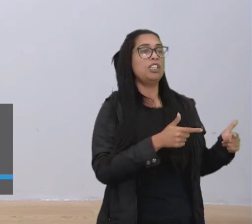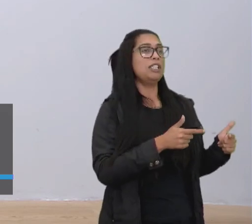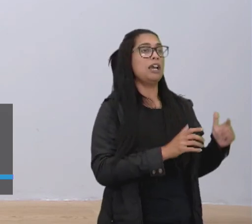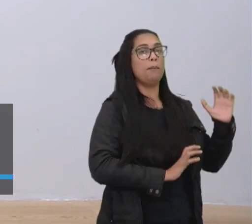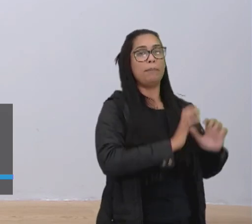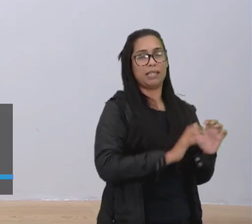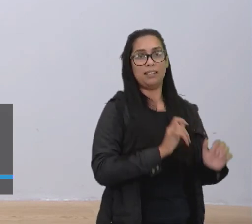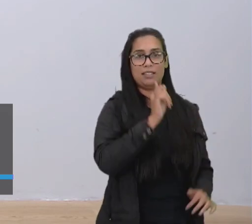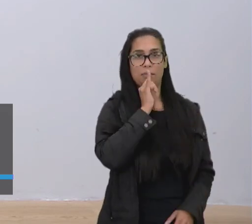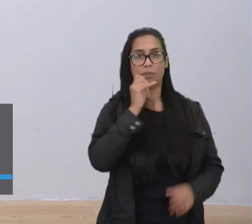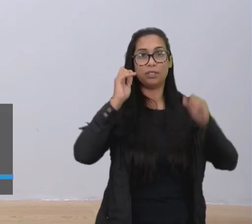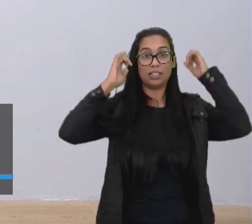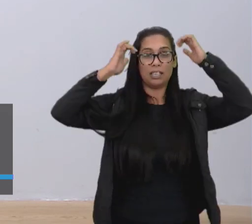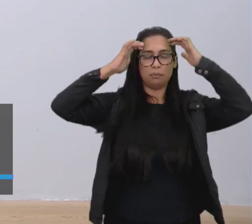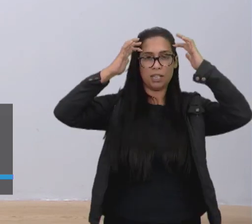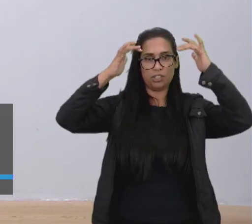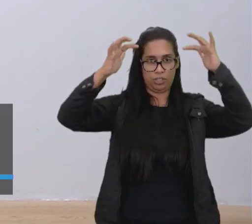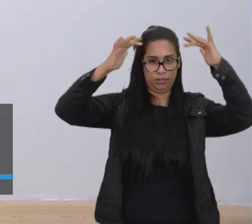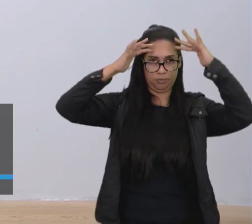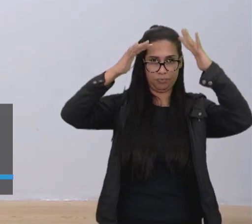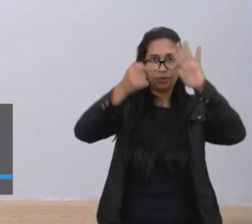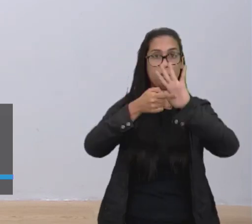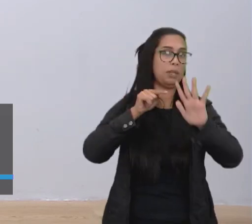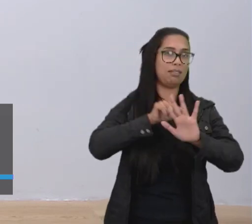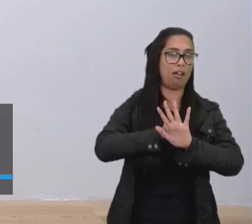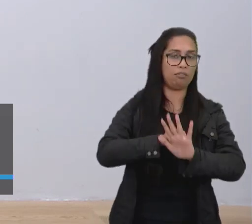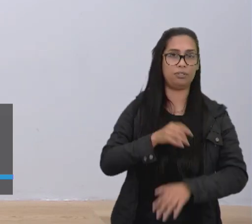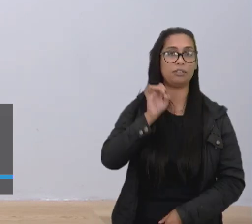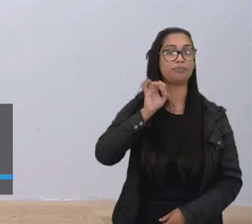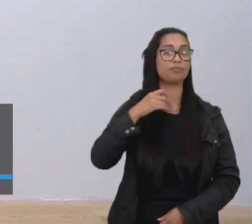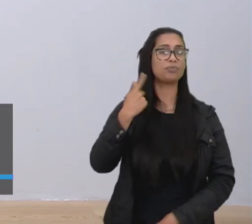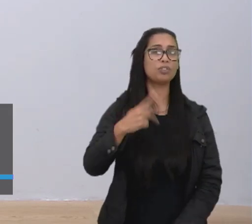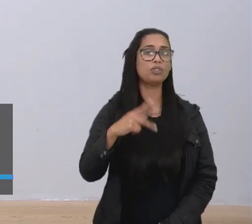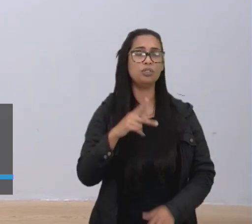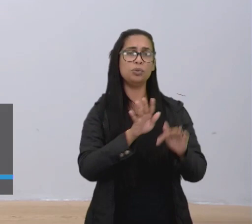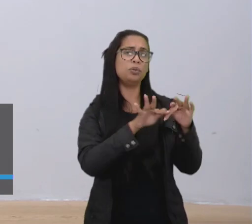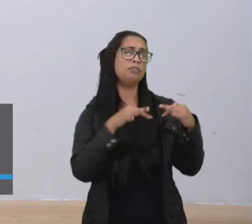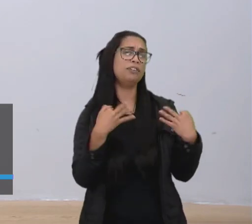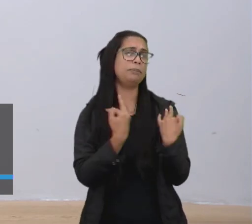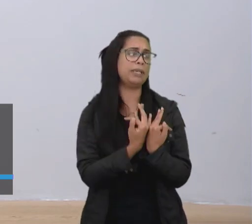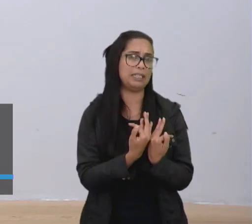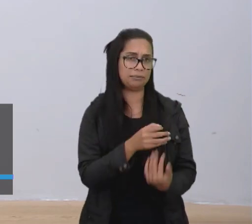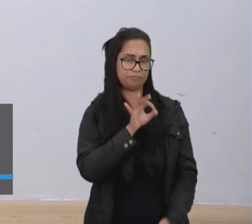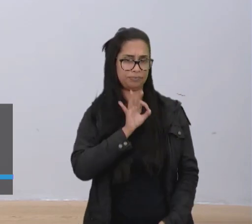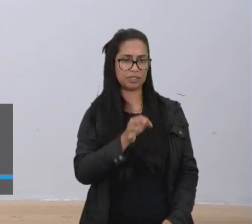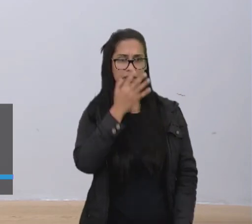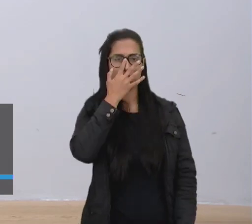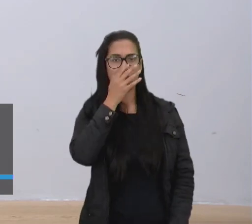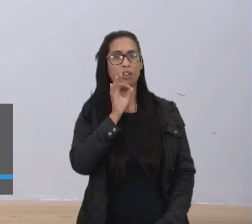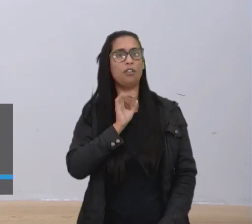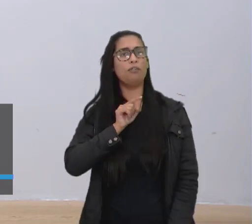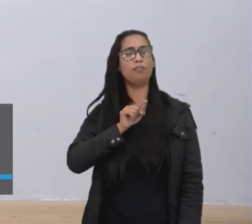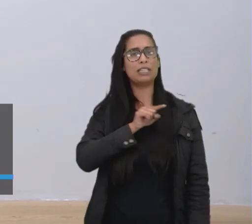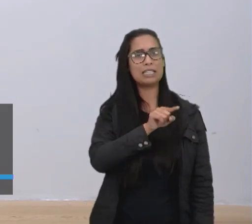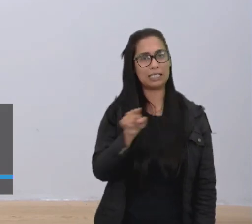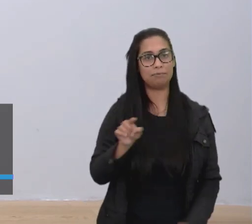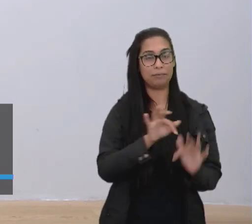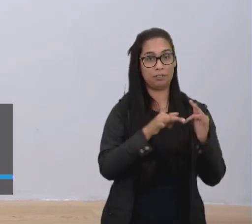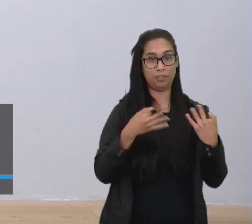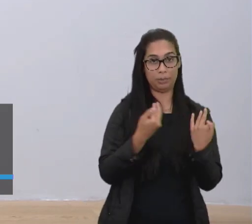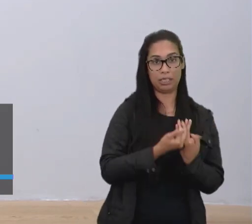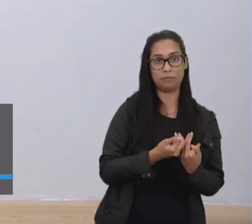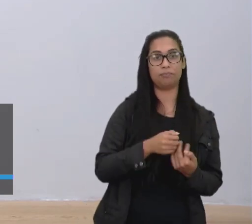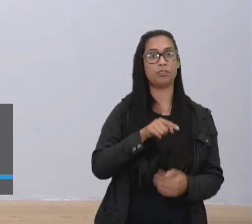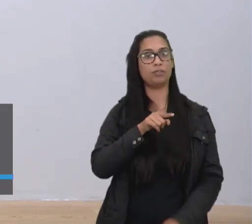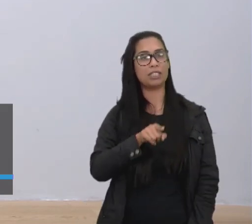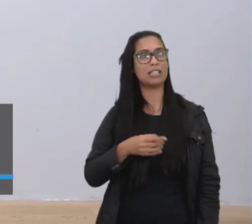sua família. Não, quer dizer, não sei a sua família, mas eu vou falar de famílias no geral, pelo menos a minha é assim. Mesmo que você esteja numa família, você convive com